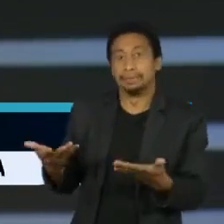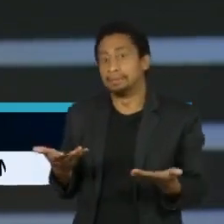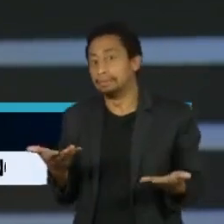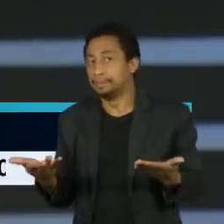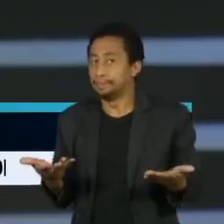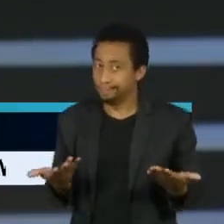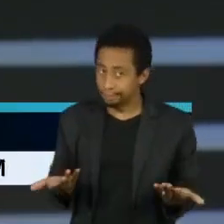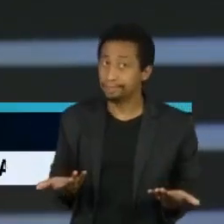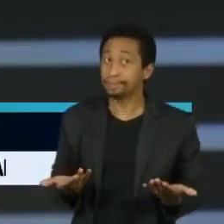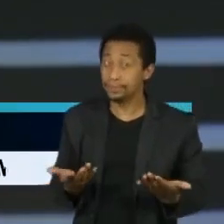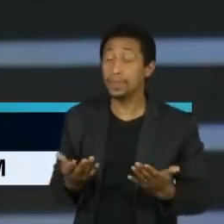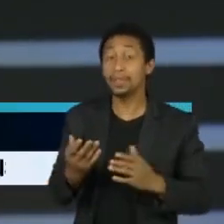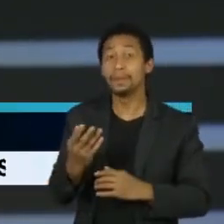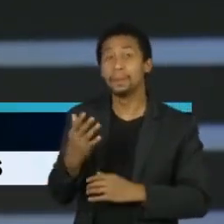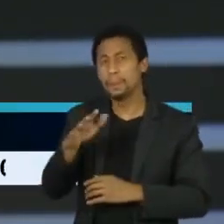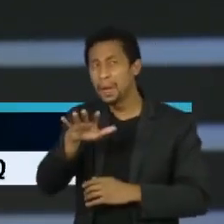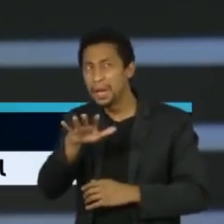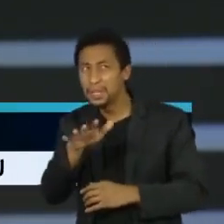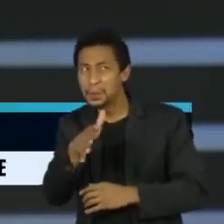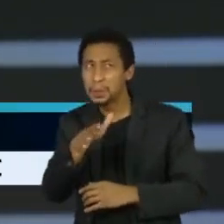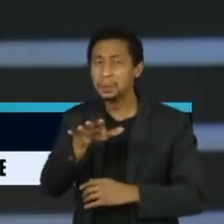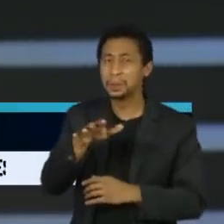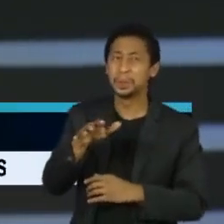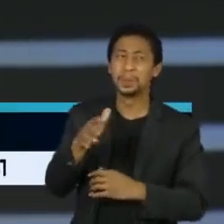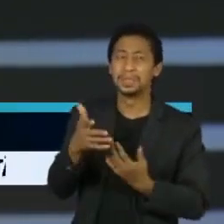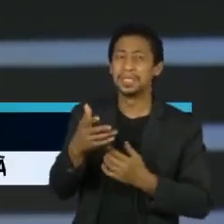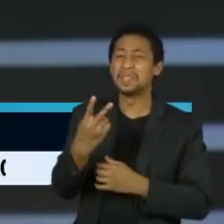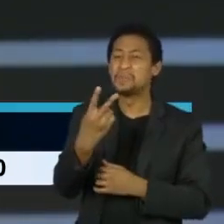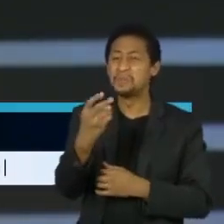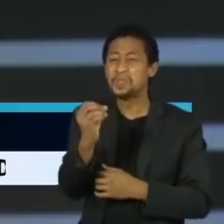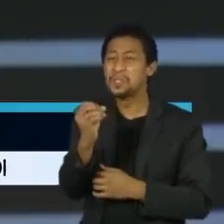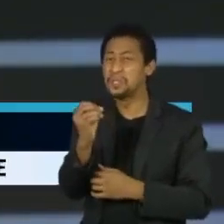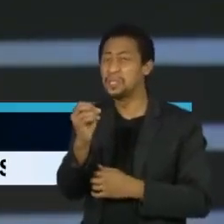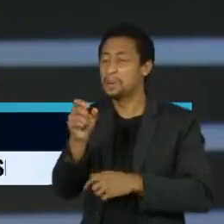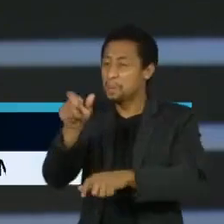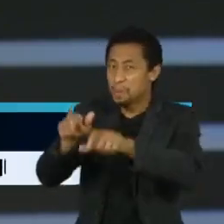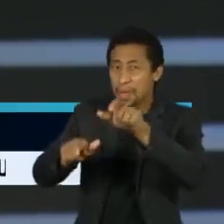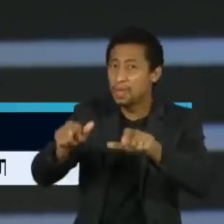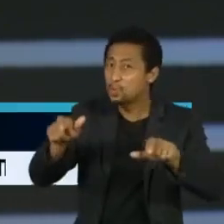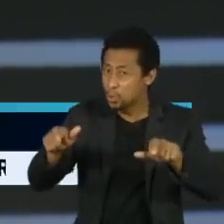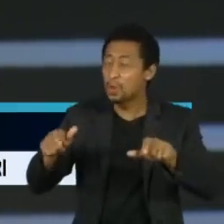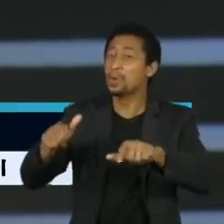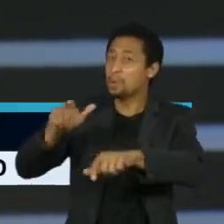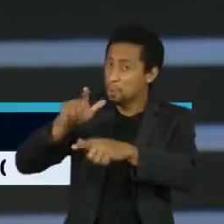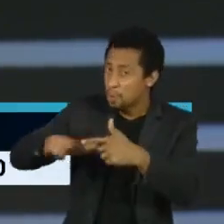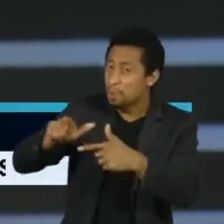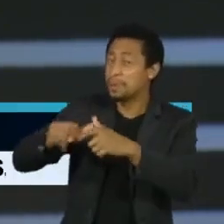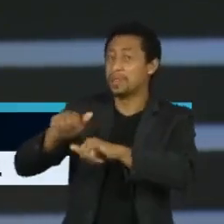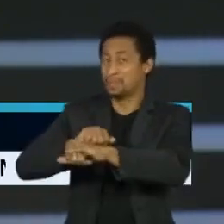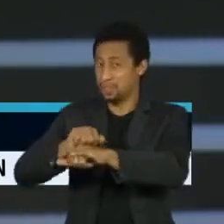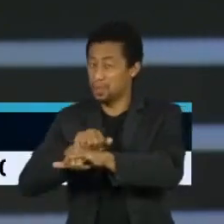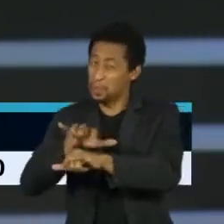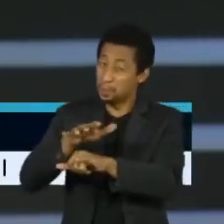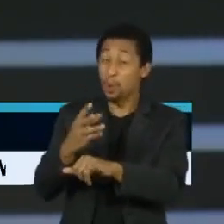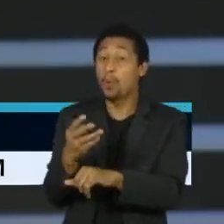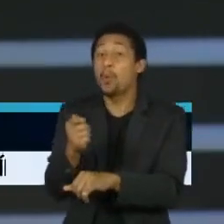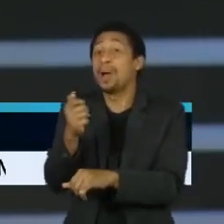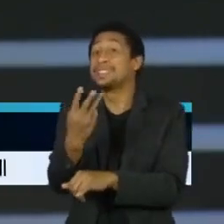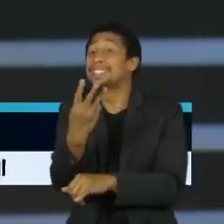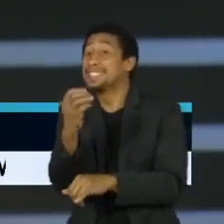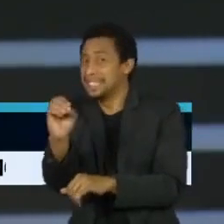eles. Tem mais de 20 de políticos, quase 30 políticos enrolados na Lava Jato e no STF,